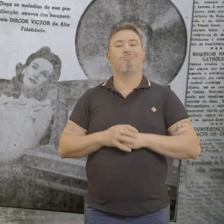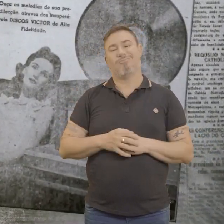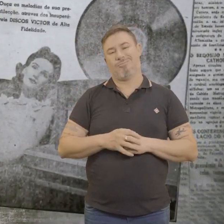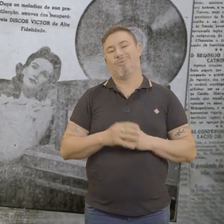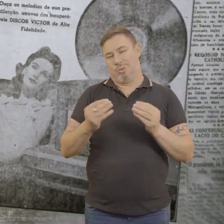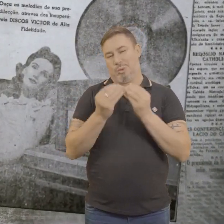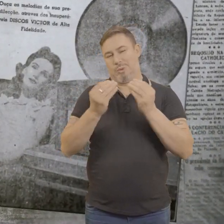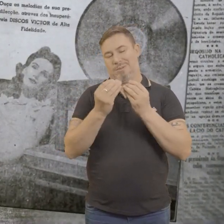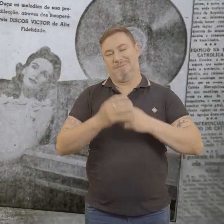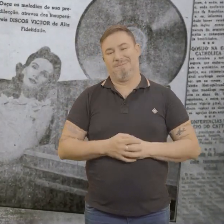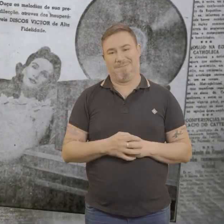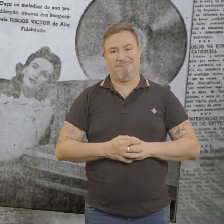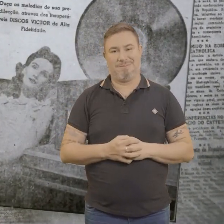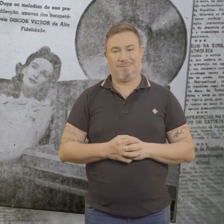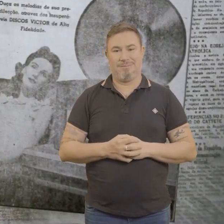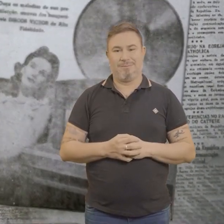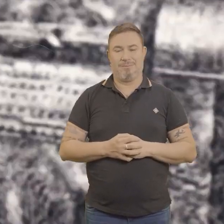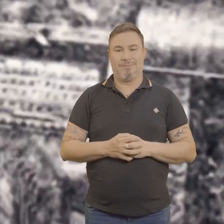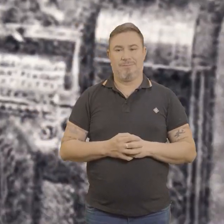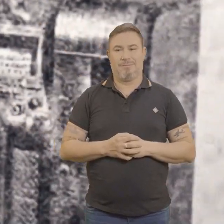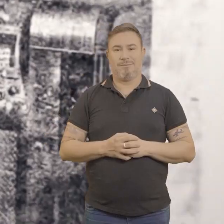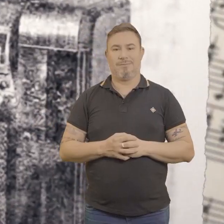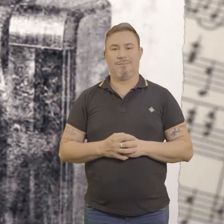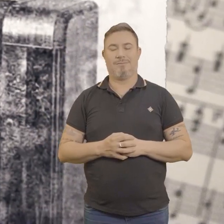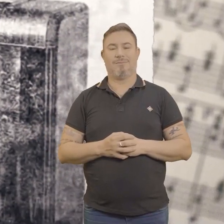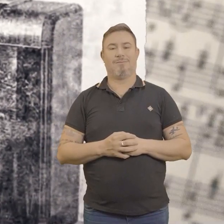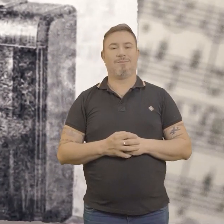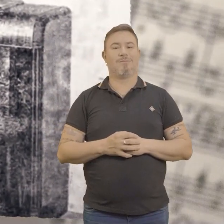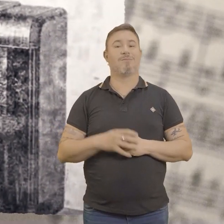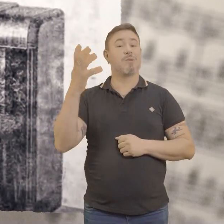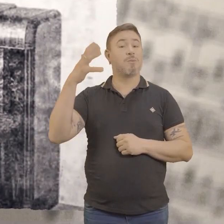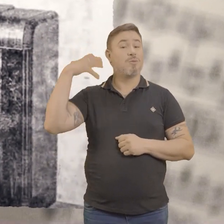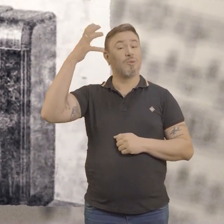Over the rainbow, way up high,